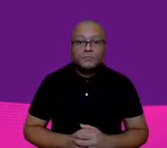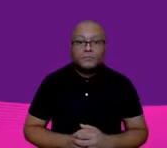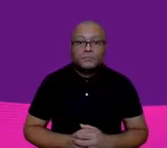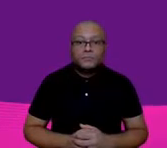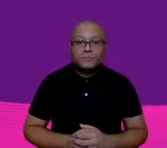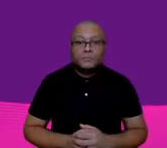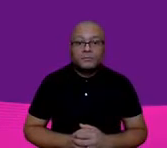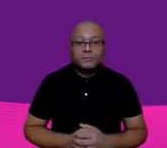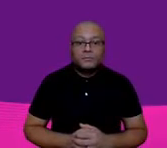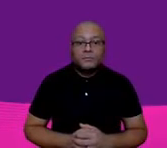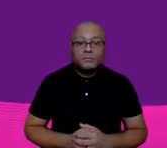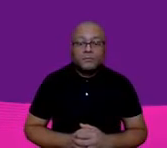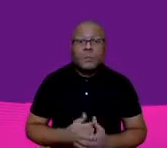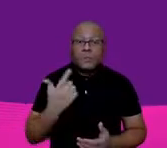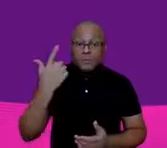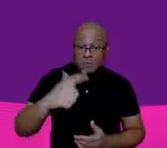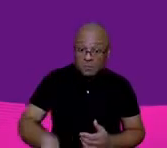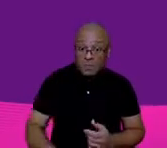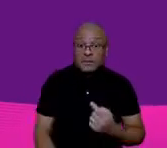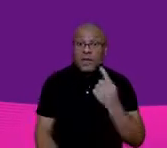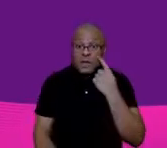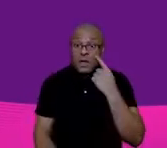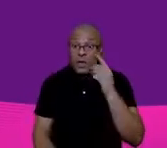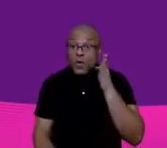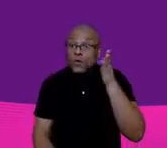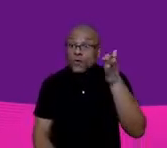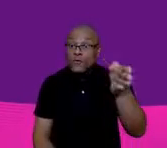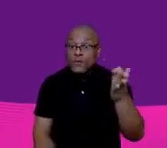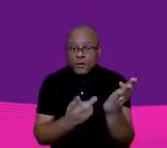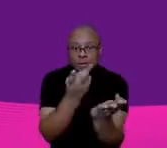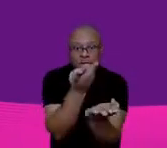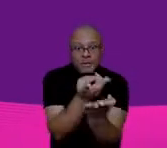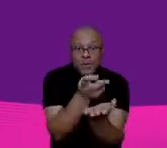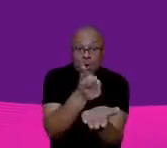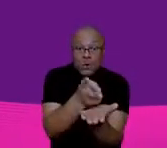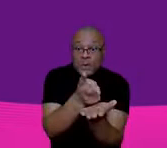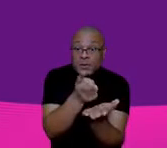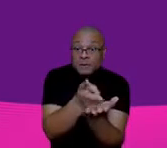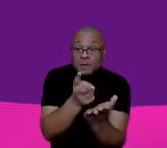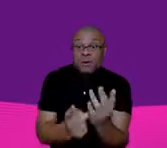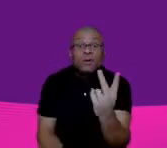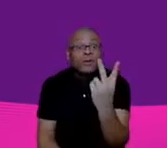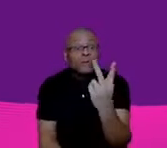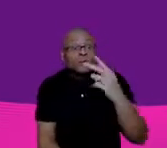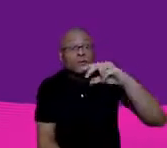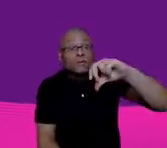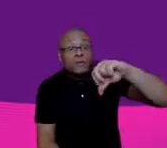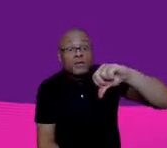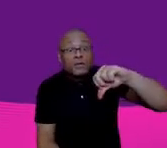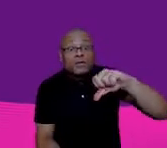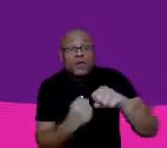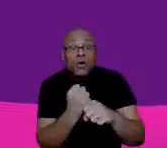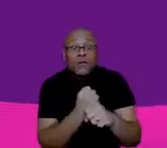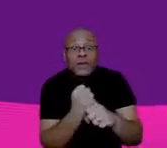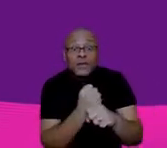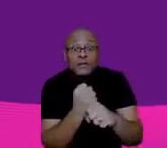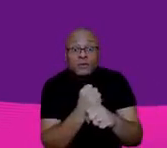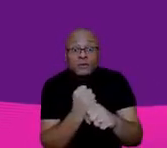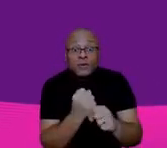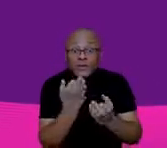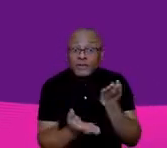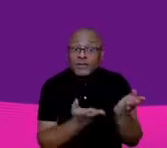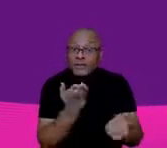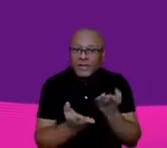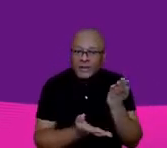E aqui a época que eu fiquei lá, esse paciente, o mesmo paciente, com 29 anos de estimulação cerebral, obviamente o peso da idade